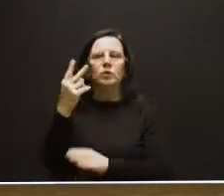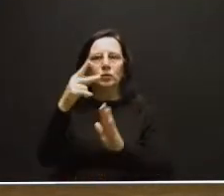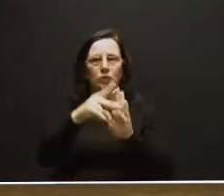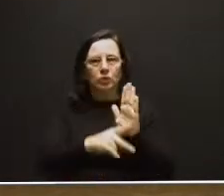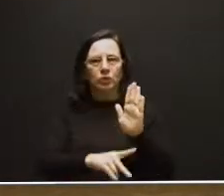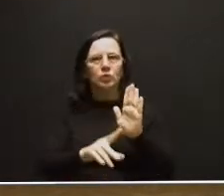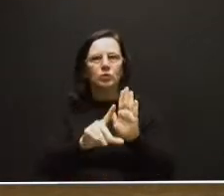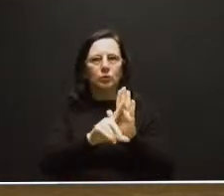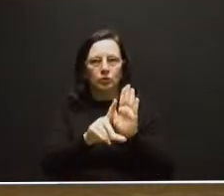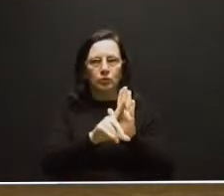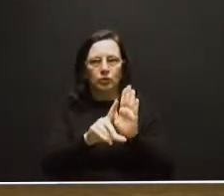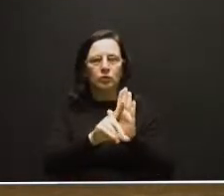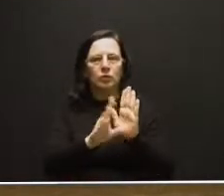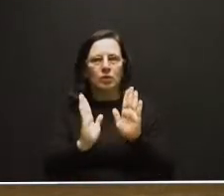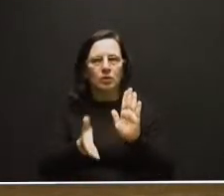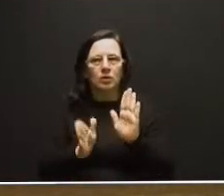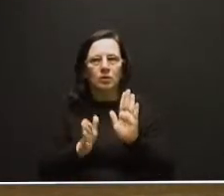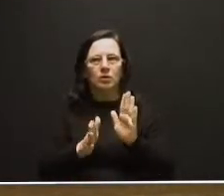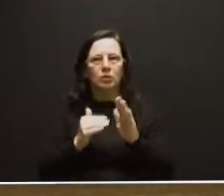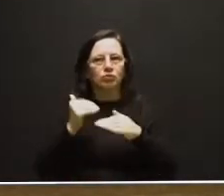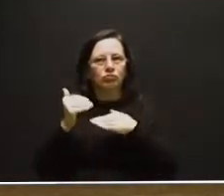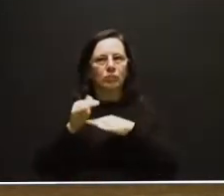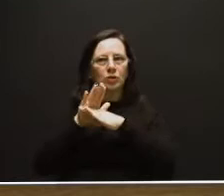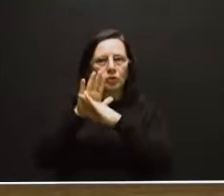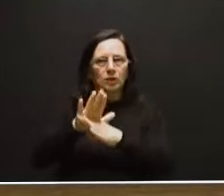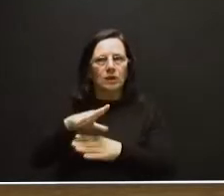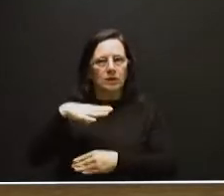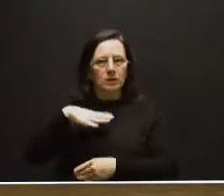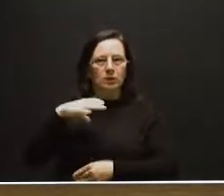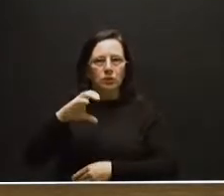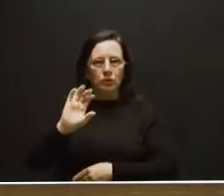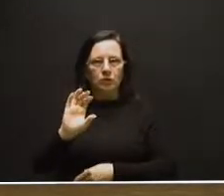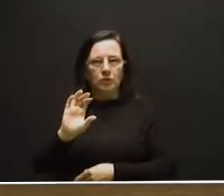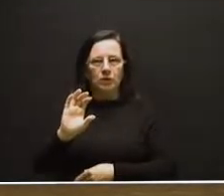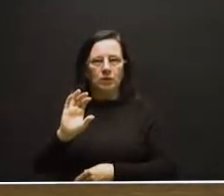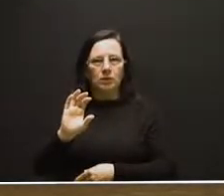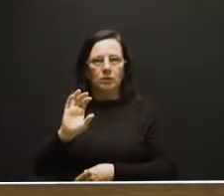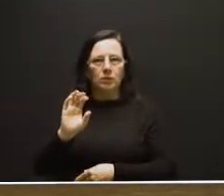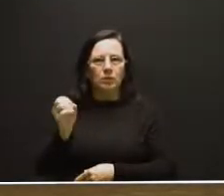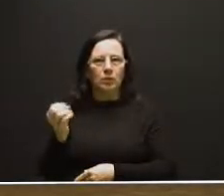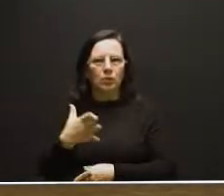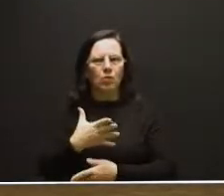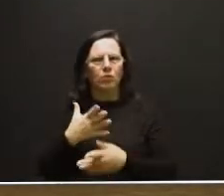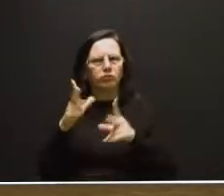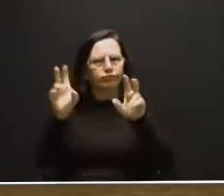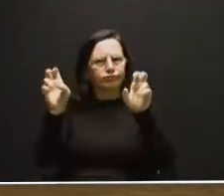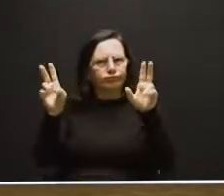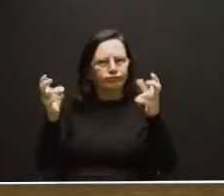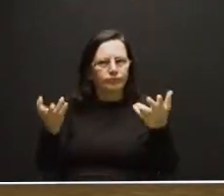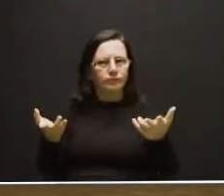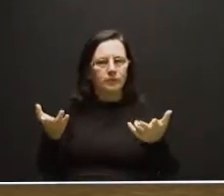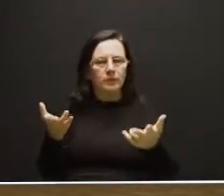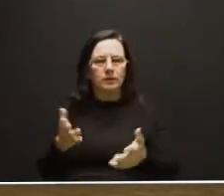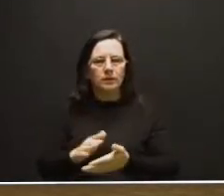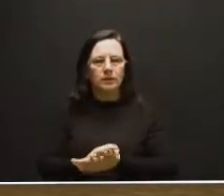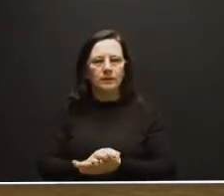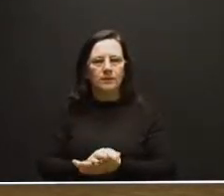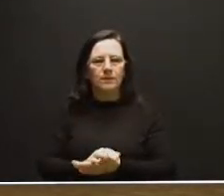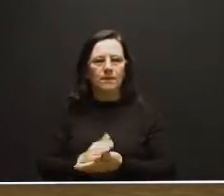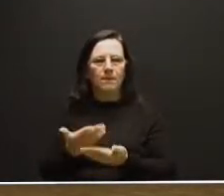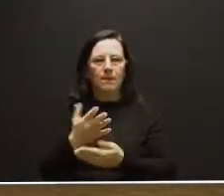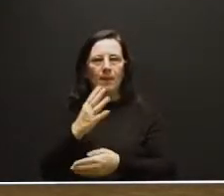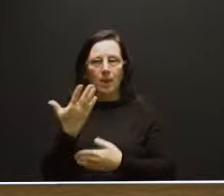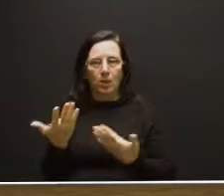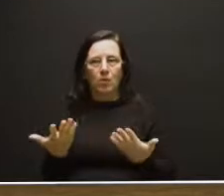projeto ele vem é acrescentar para a cidade de cubatão uma nova característica é a volta da